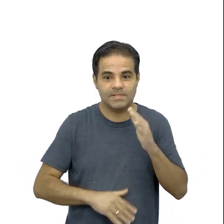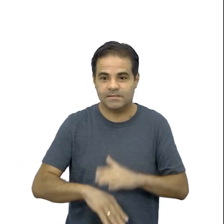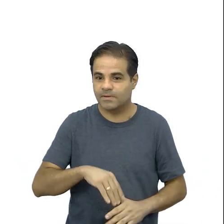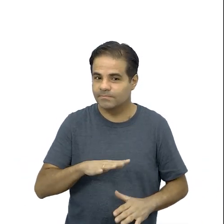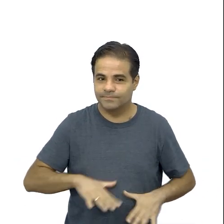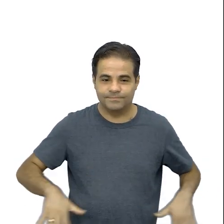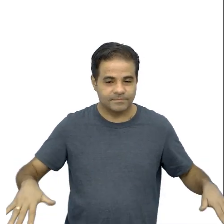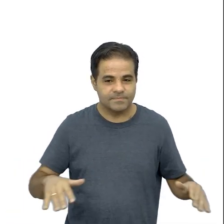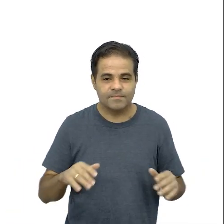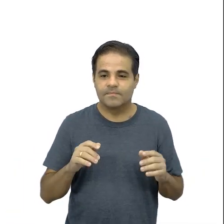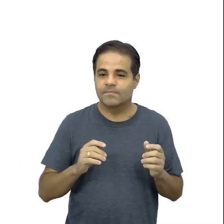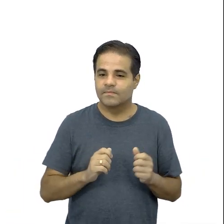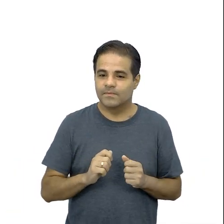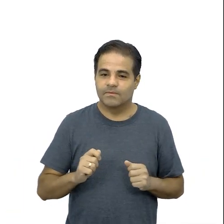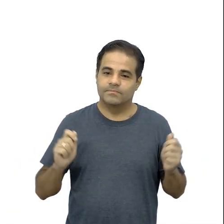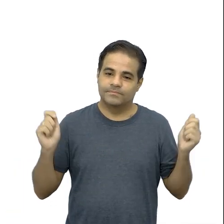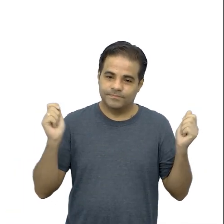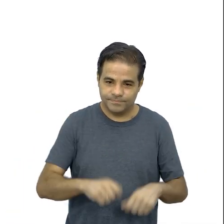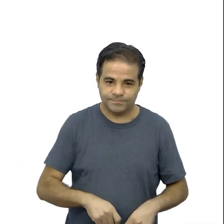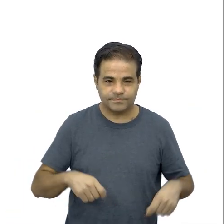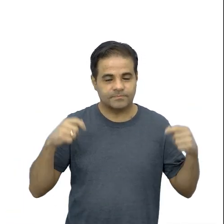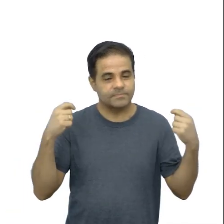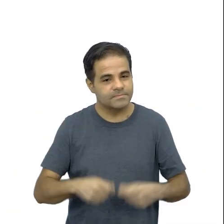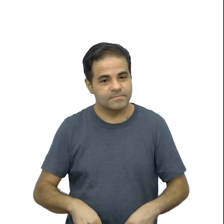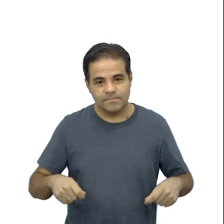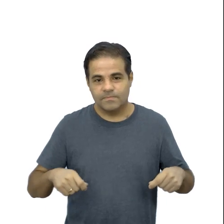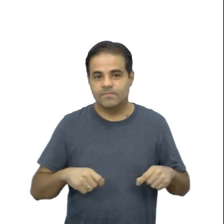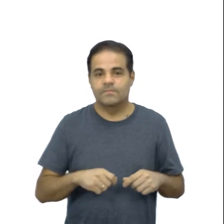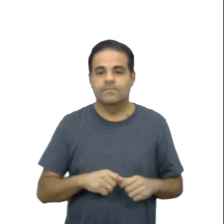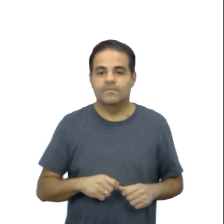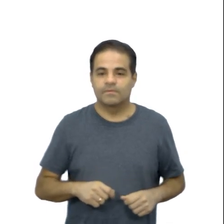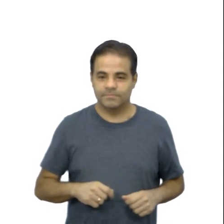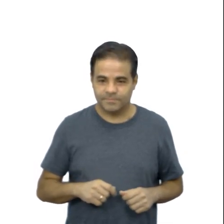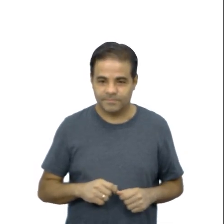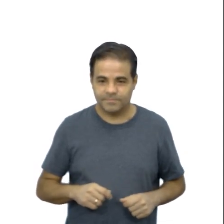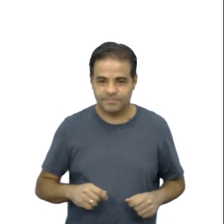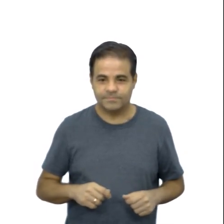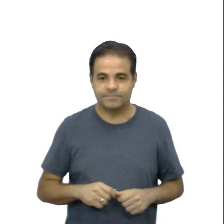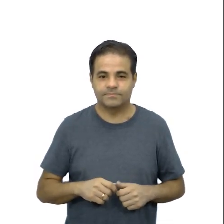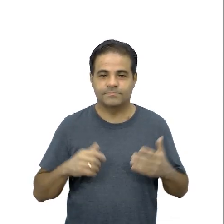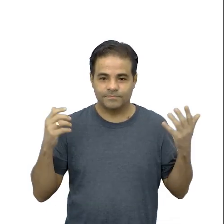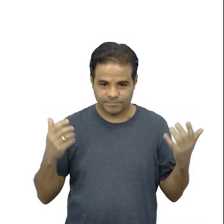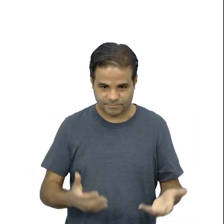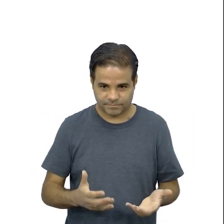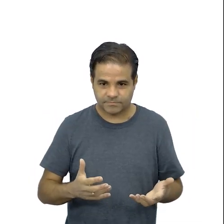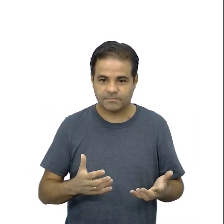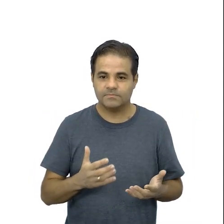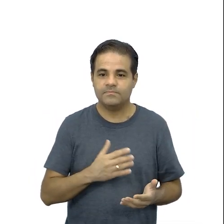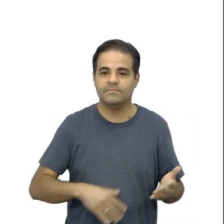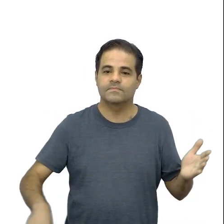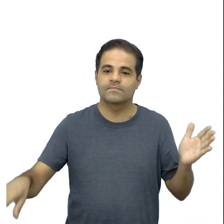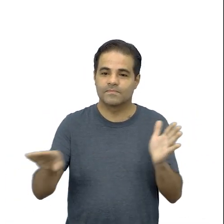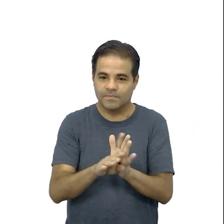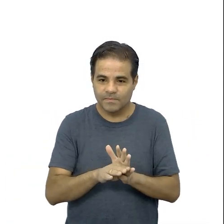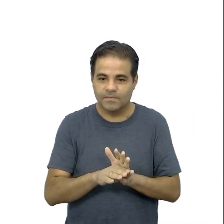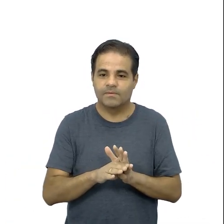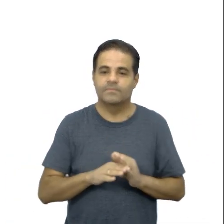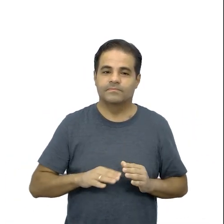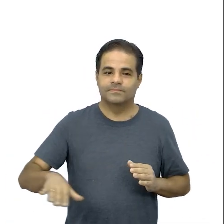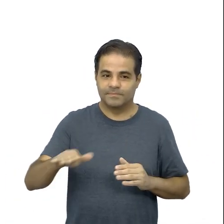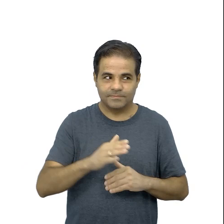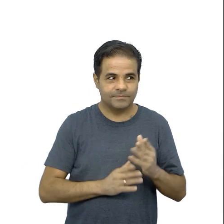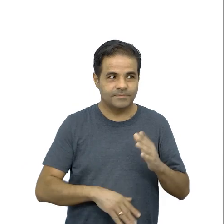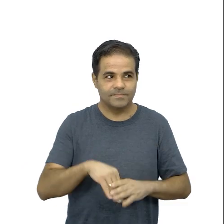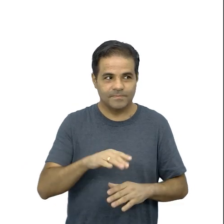que condições são necessárias querermos fazer isso. Se eu acho que chegarmos à conclusão que nós queremos